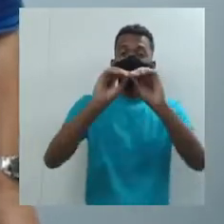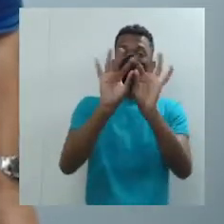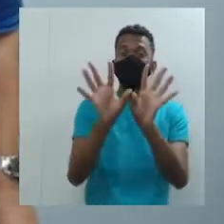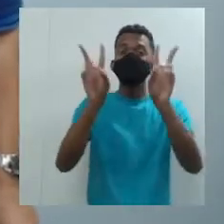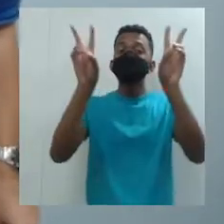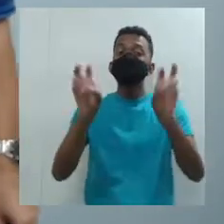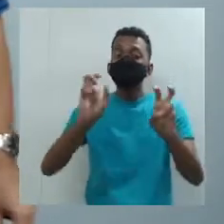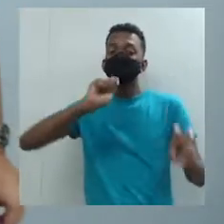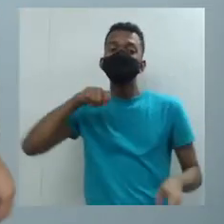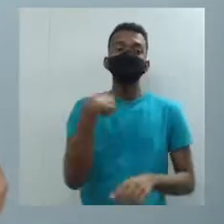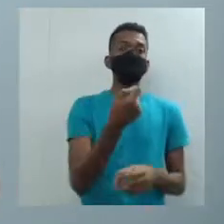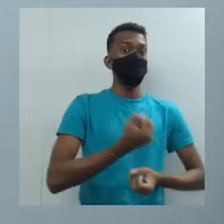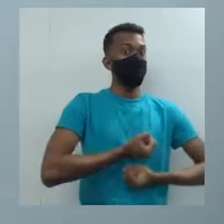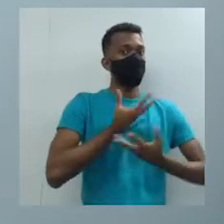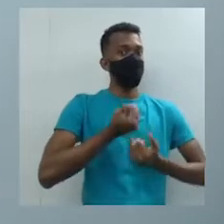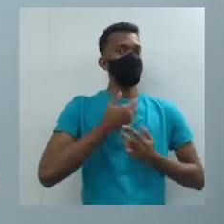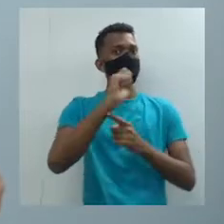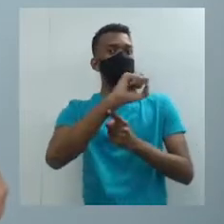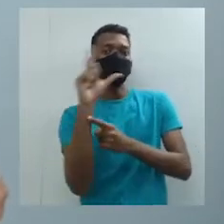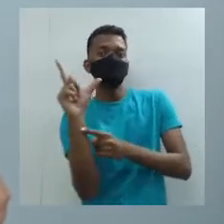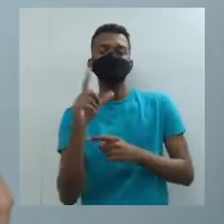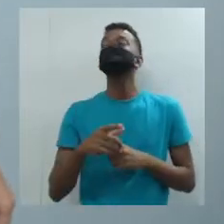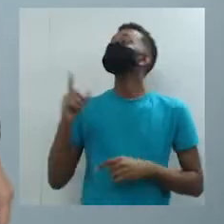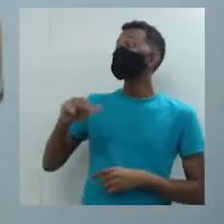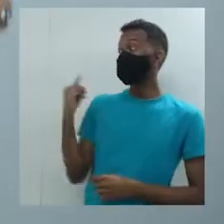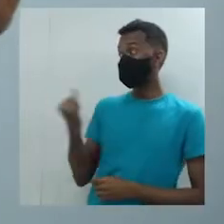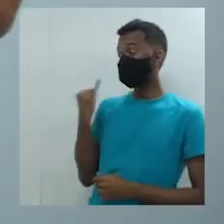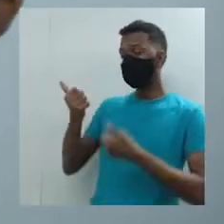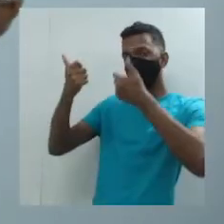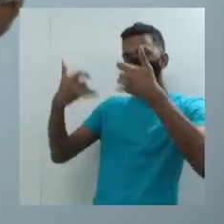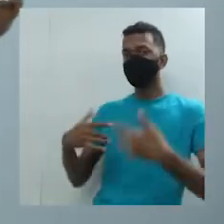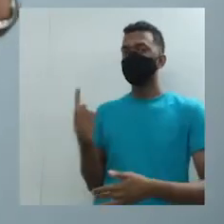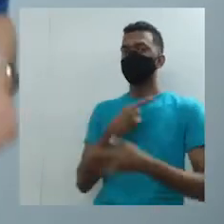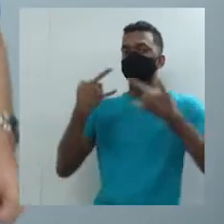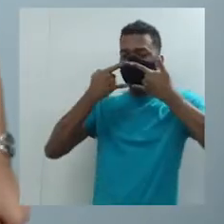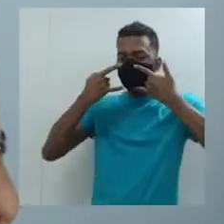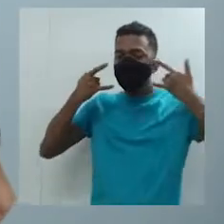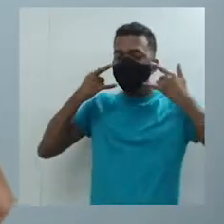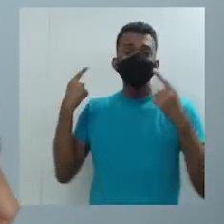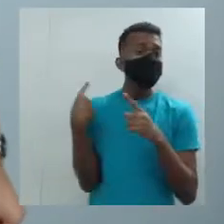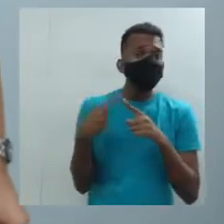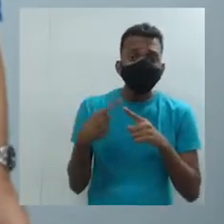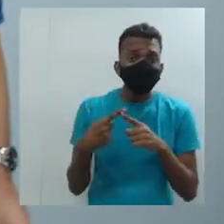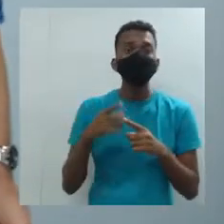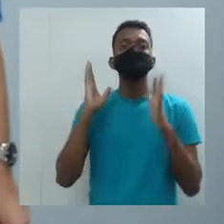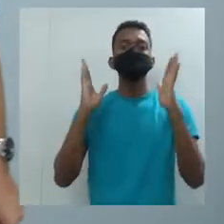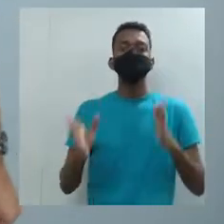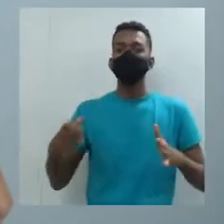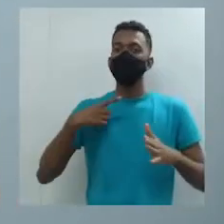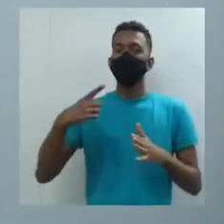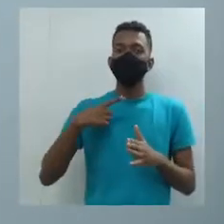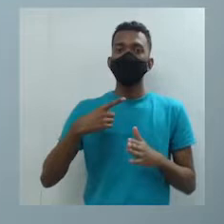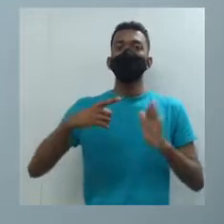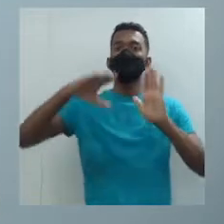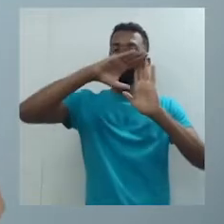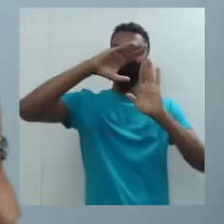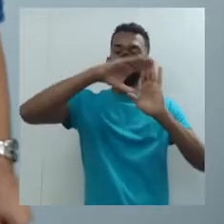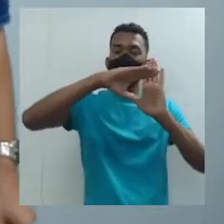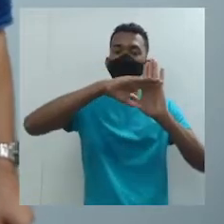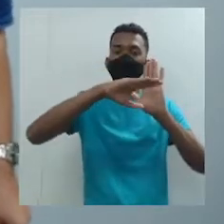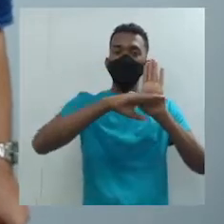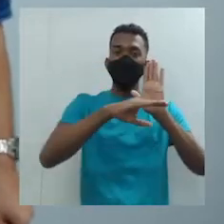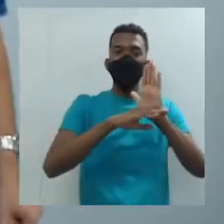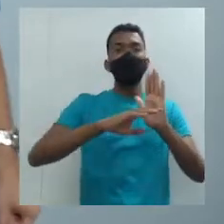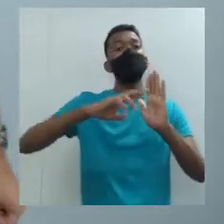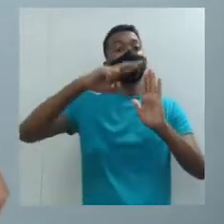Poeta do Azul. E é importante salientar que nós estamos usando máscaras porque estamos seguindo o quê? O